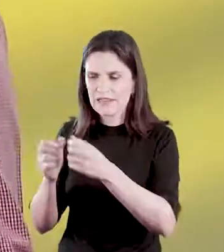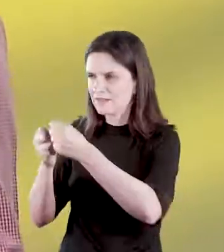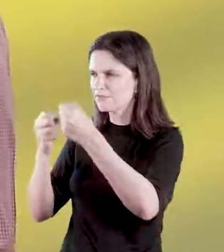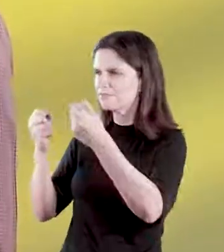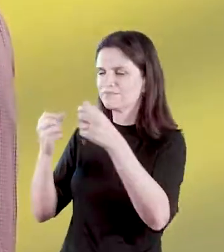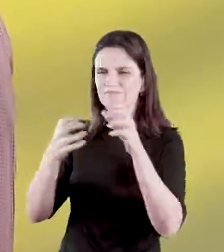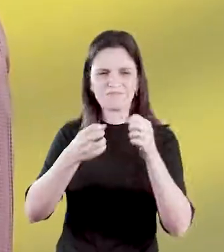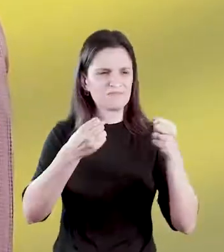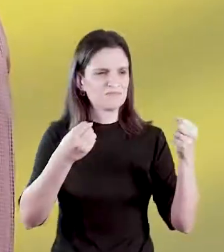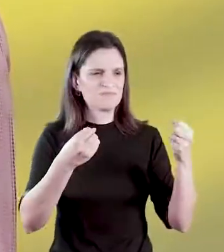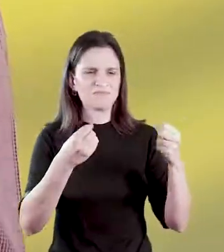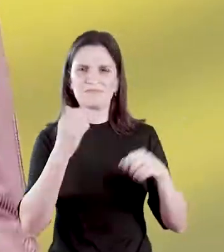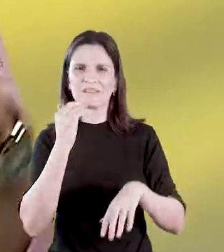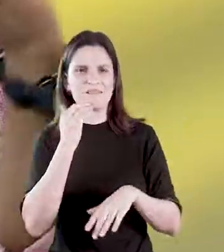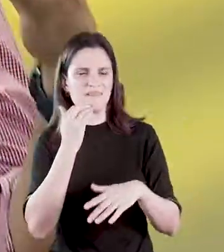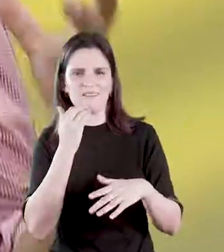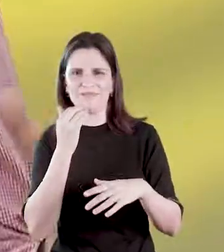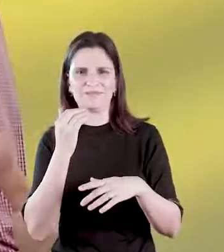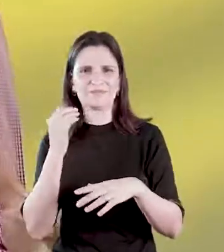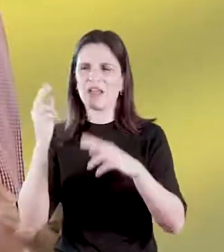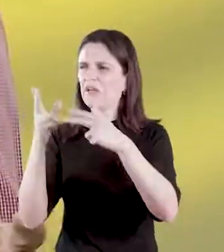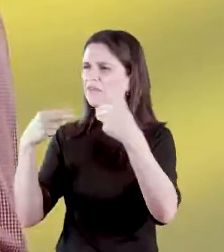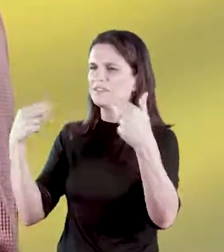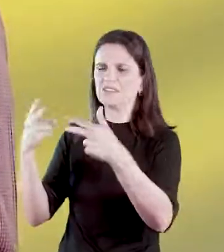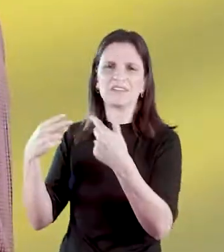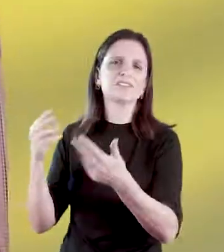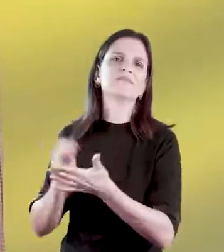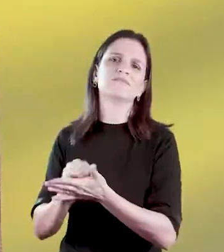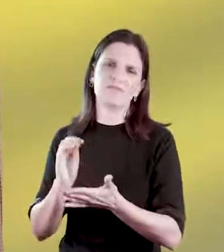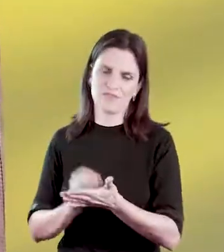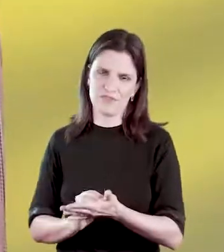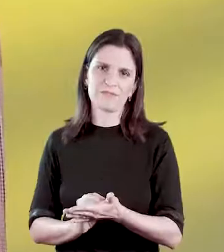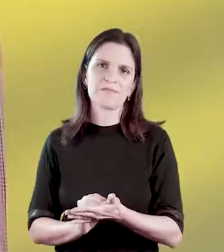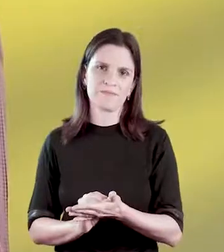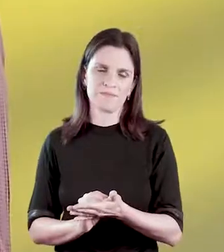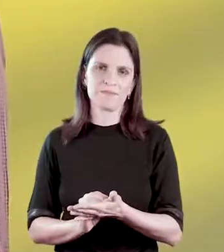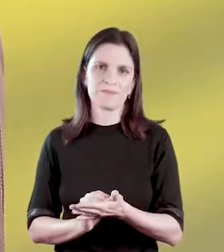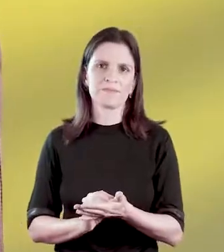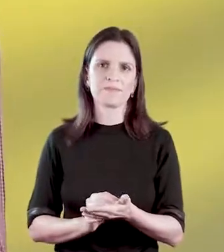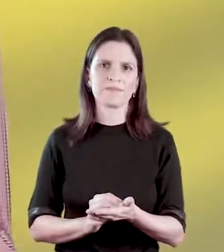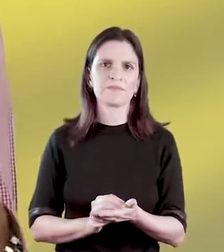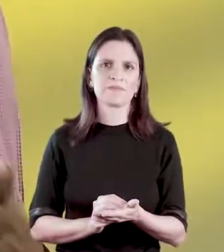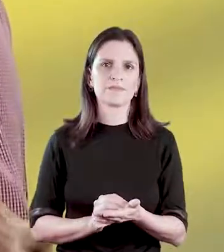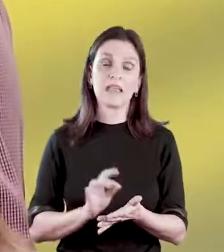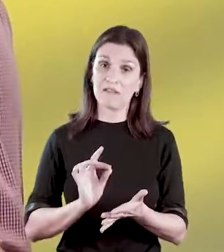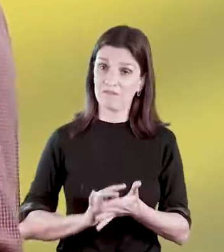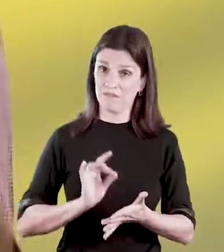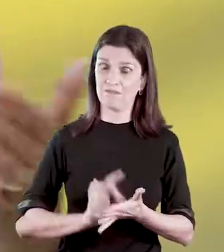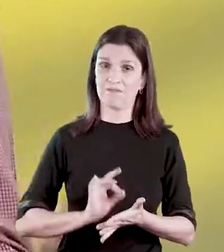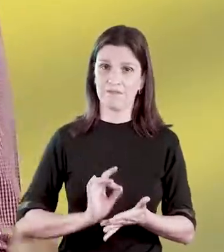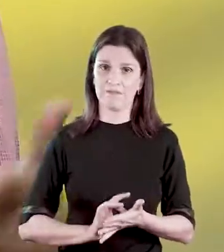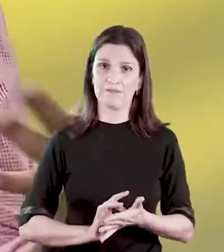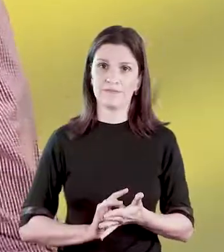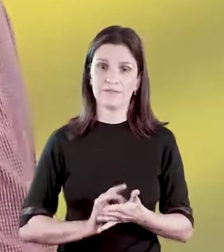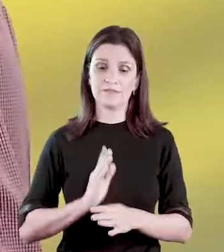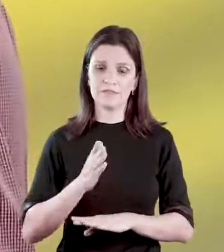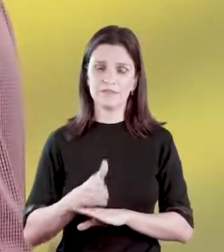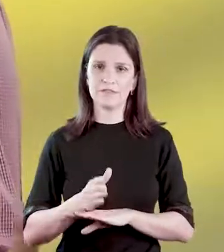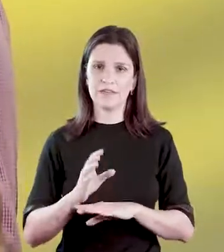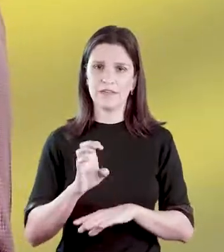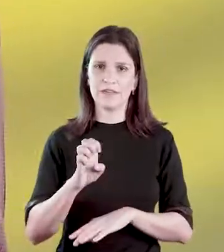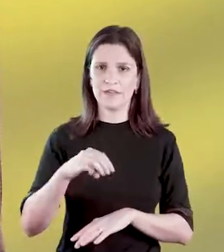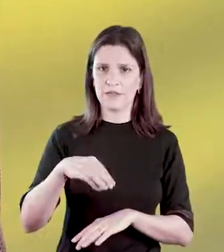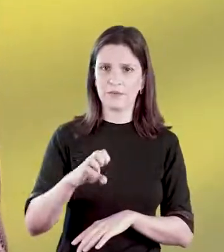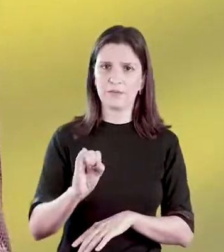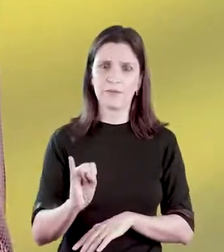a sala sem ventilações as salas pequenininha as crianças muitas vezes isso é notória e essa vida e é